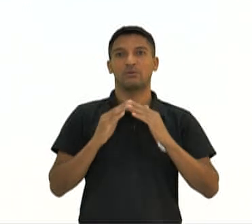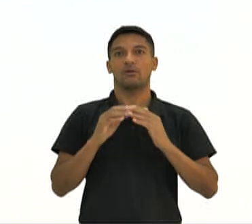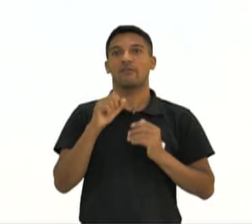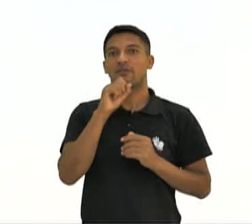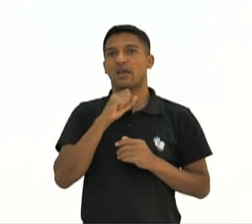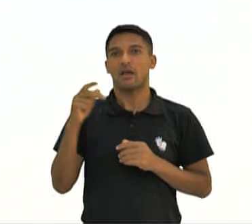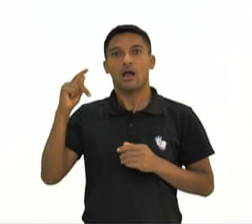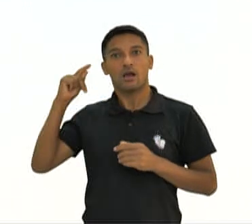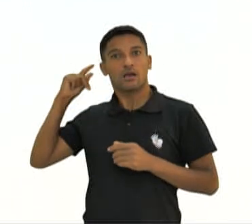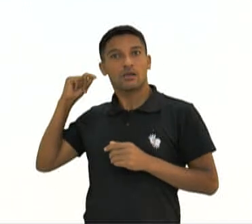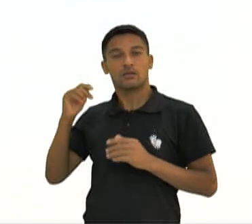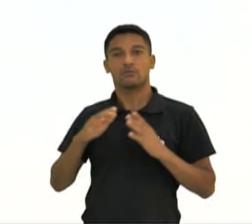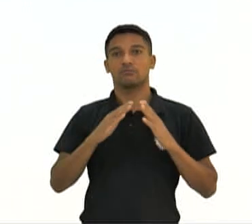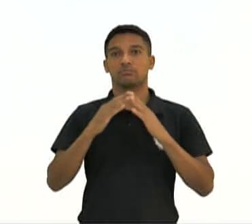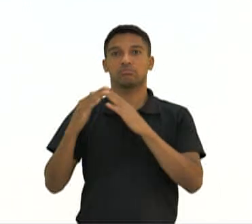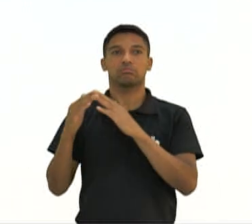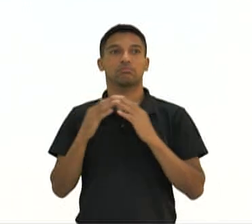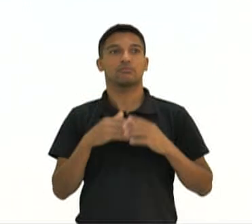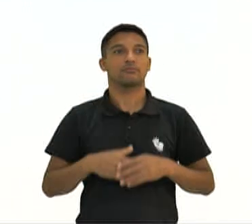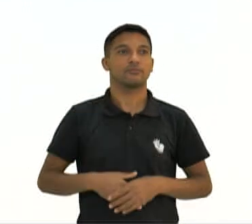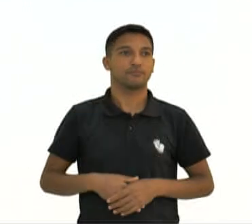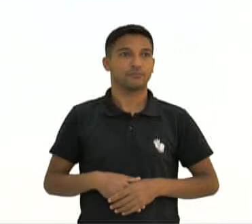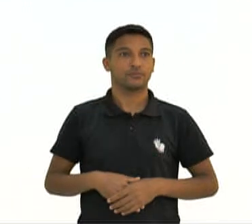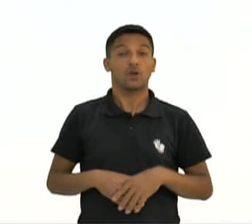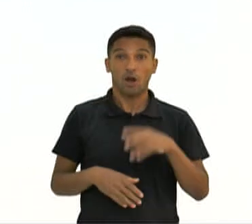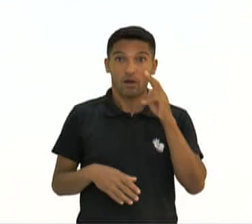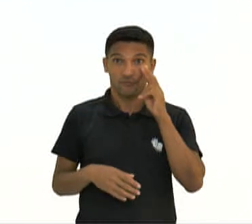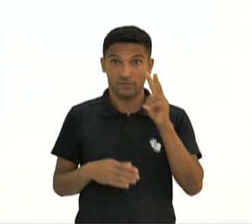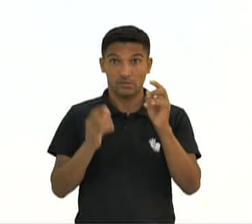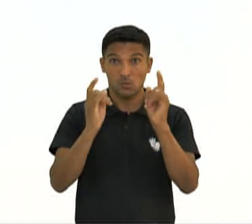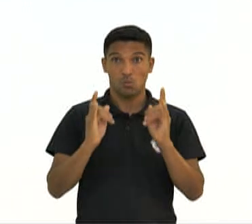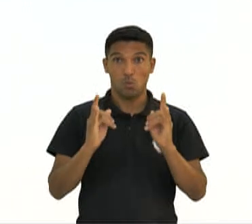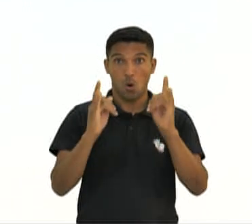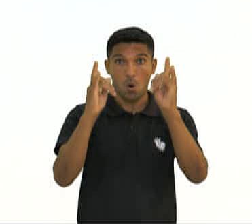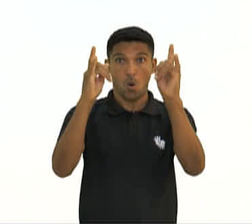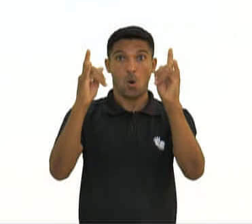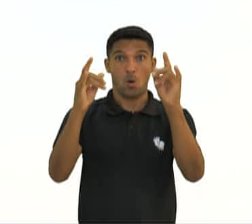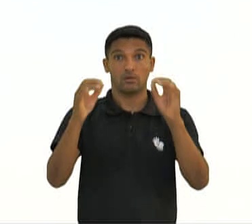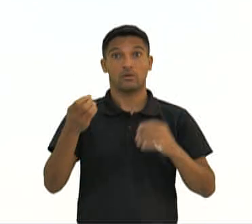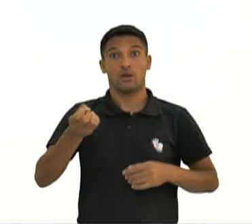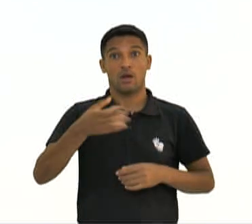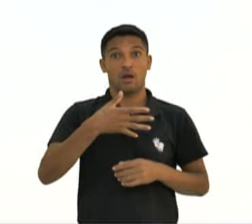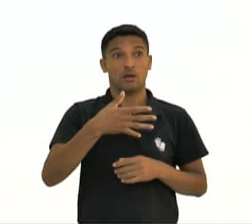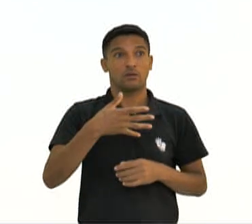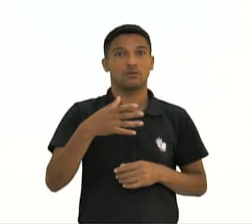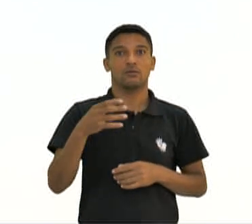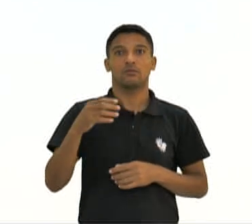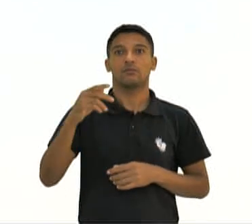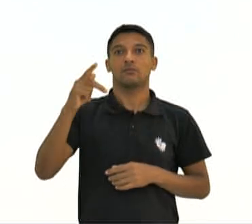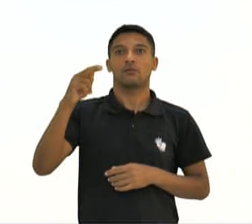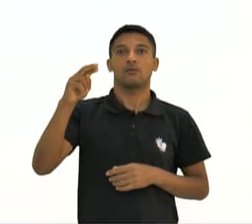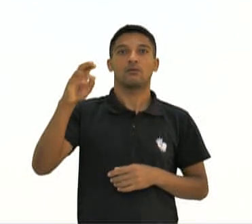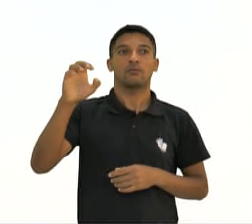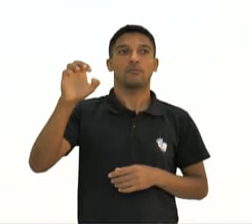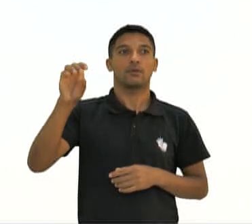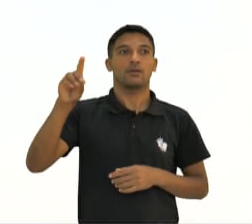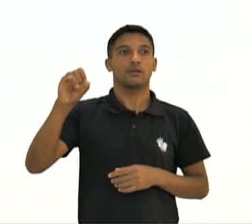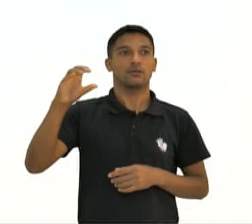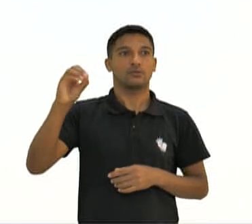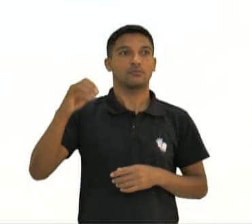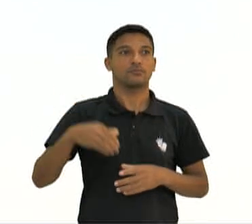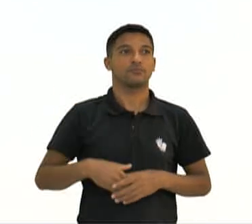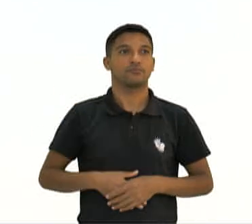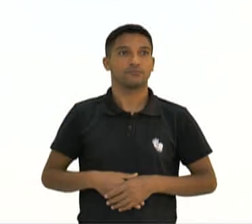sabe? Eles têm algumas peculiaridades, né, essa população. Isso é um prédio que existe lá em